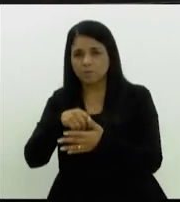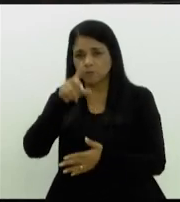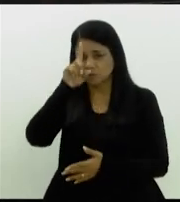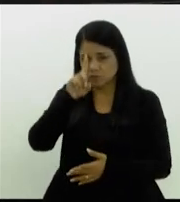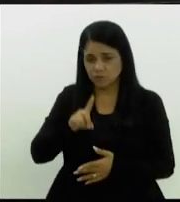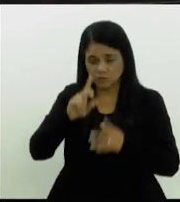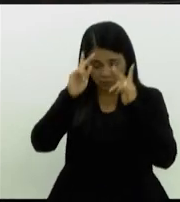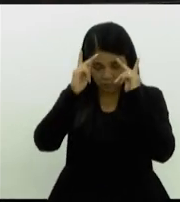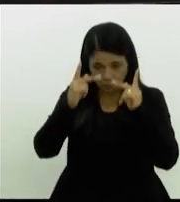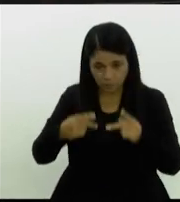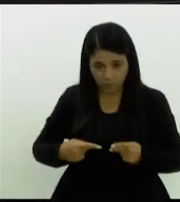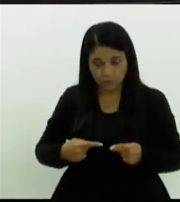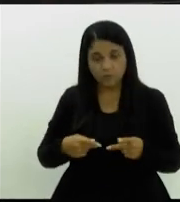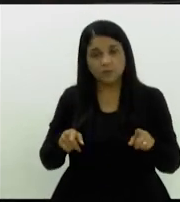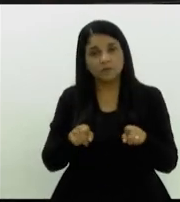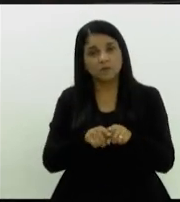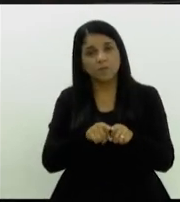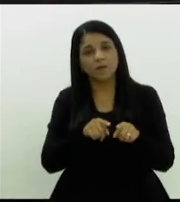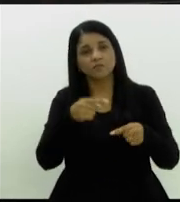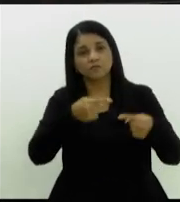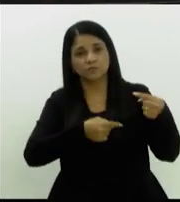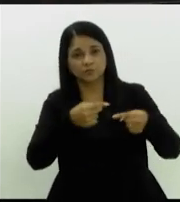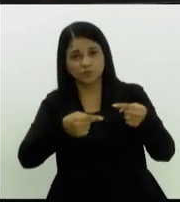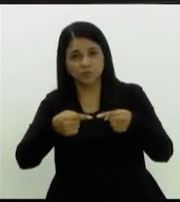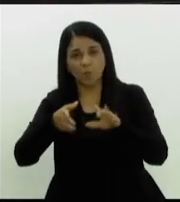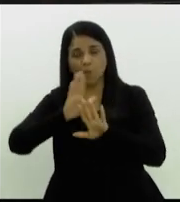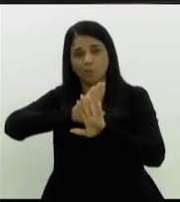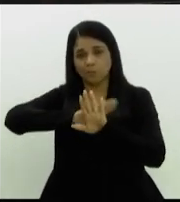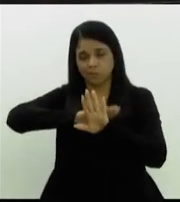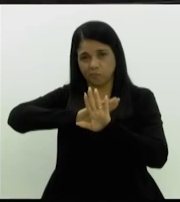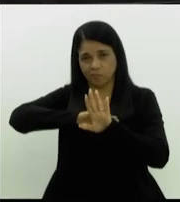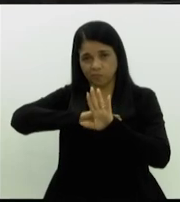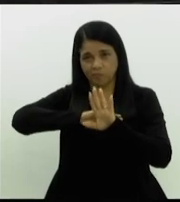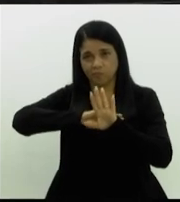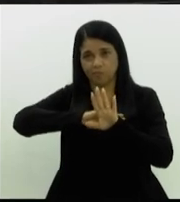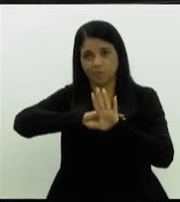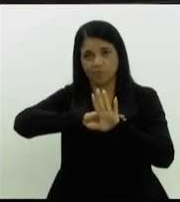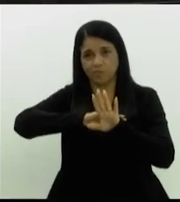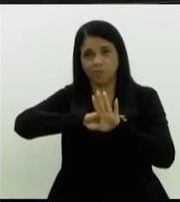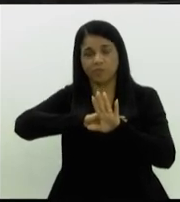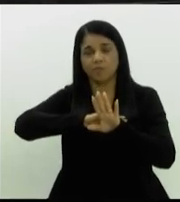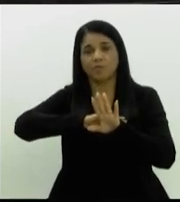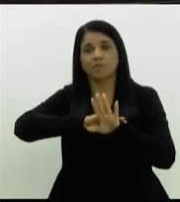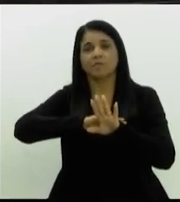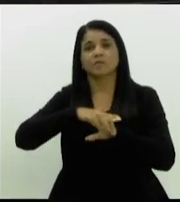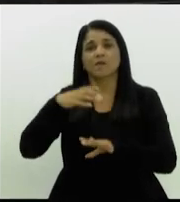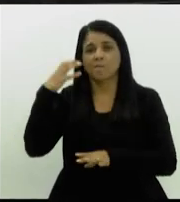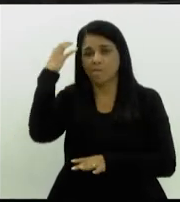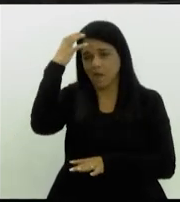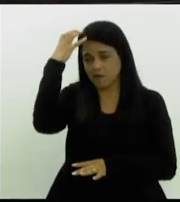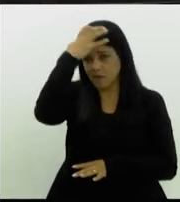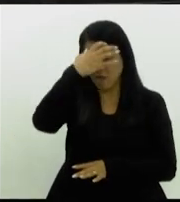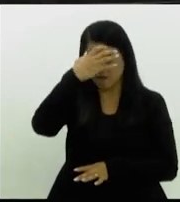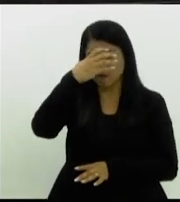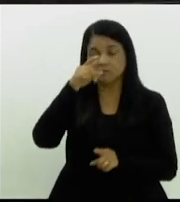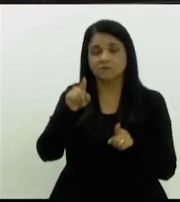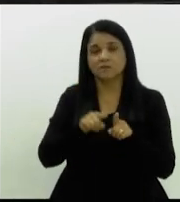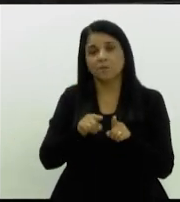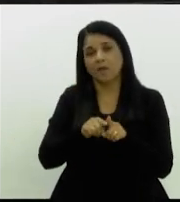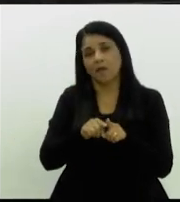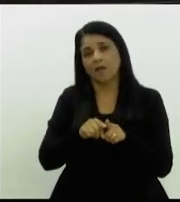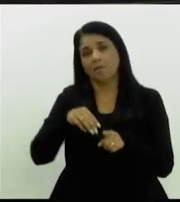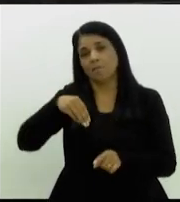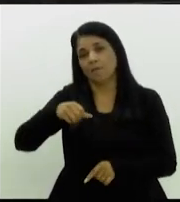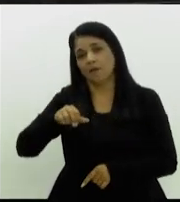humanos e também pela própria discussão que está por trás, que tem a ver com a discussão da Marielle e com os posicionamentos que